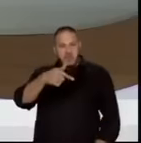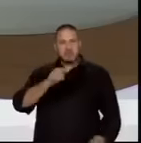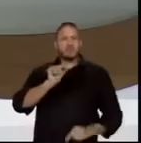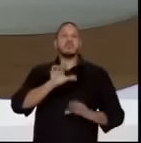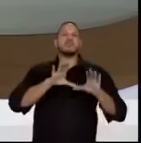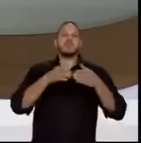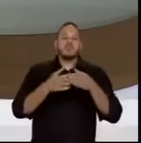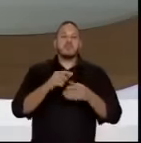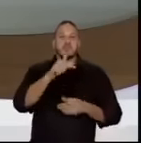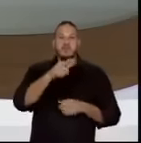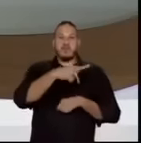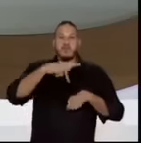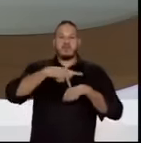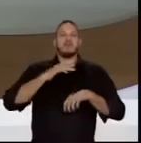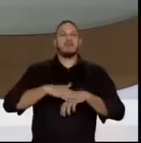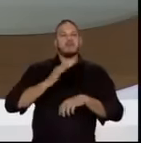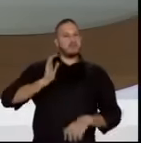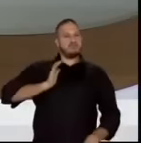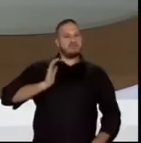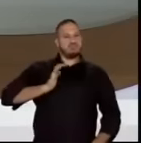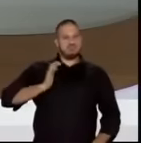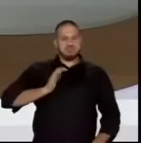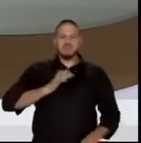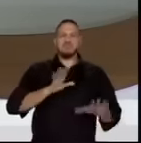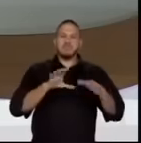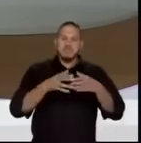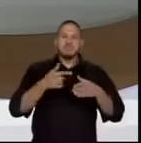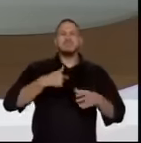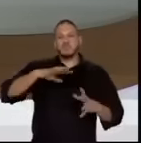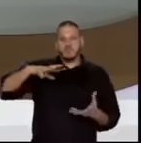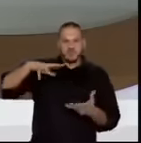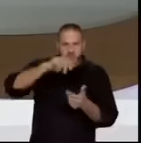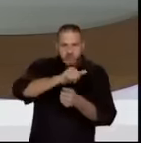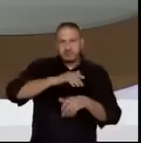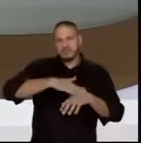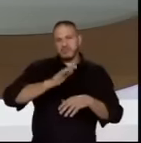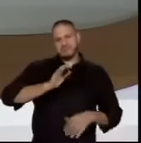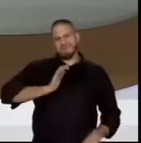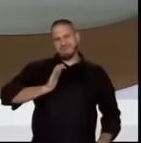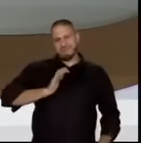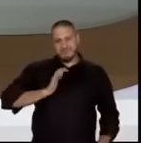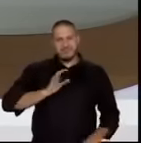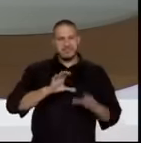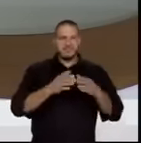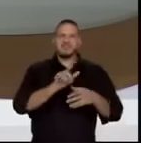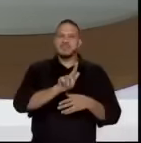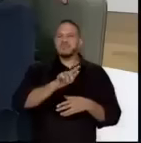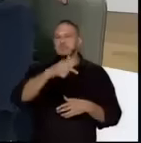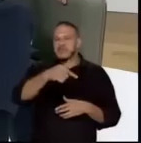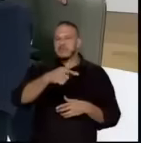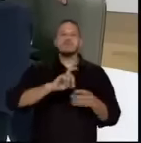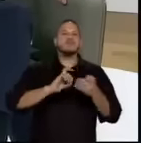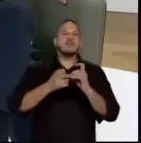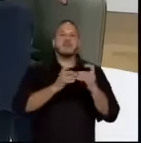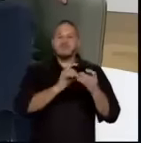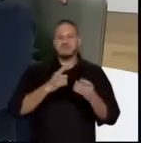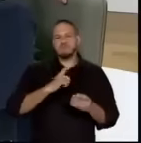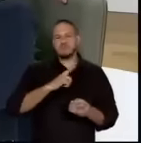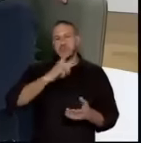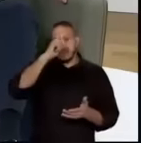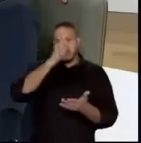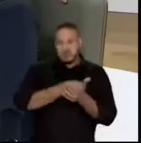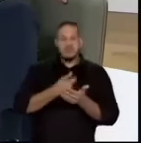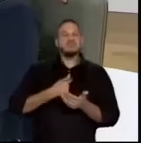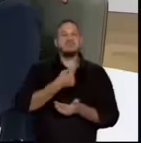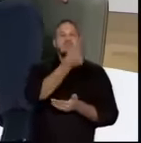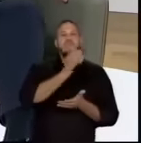países mais ricos, enfim, né, de alguns 7 países mais ricos do mundo. Dessa reunião saiu a decisão de fazer um